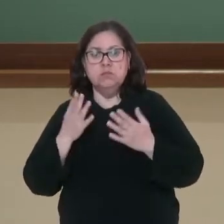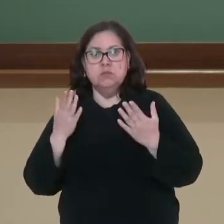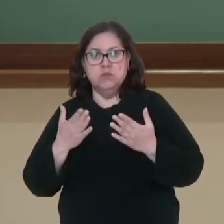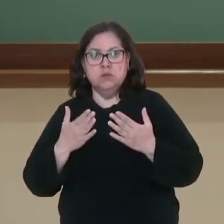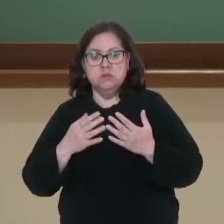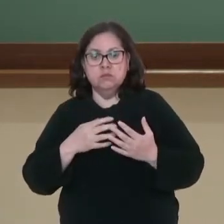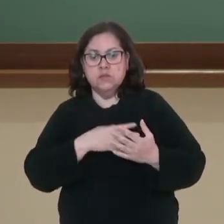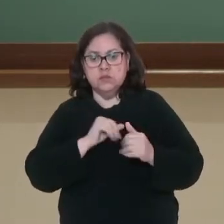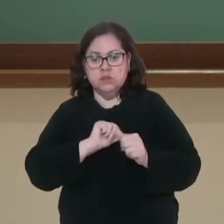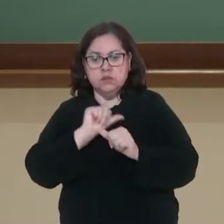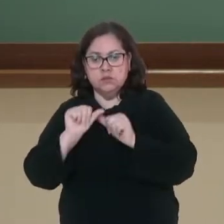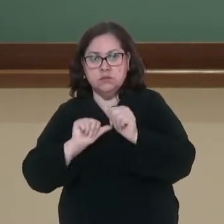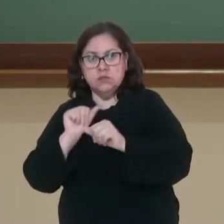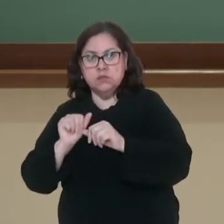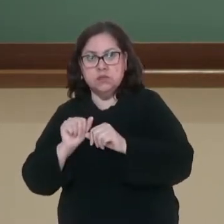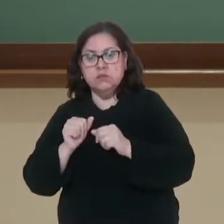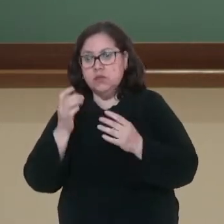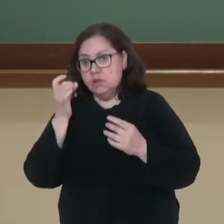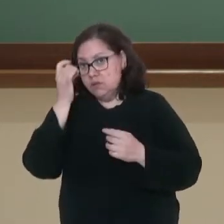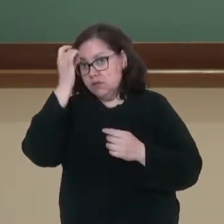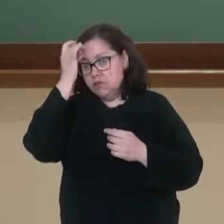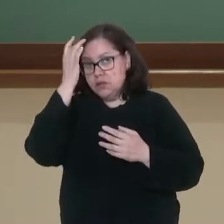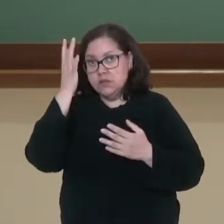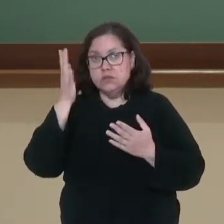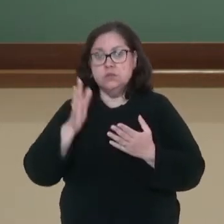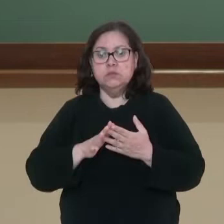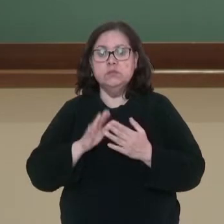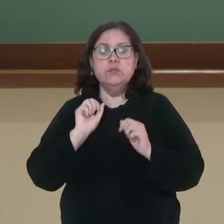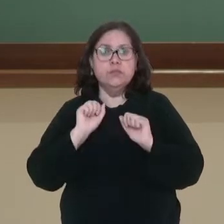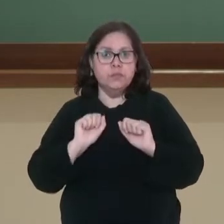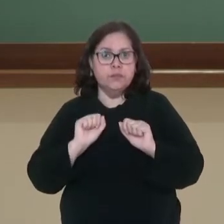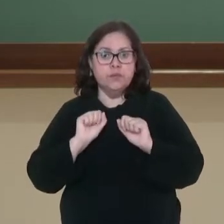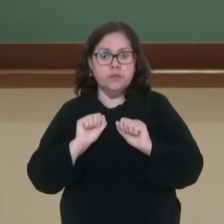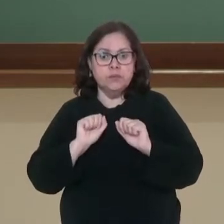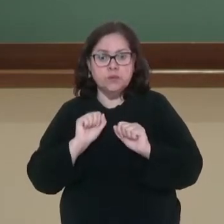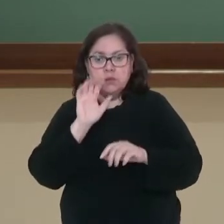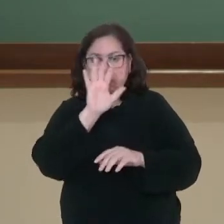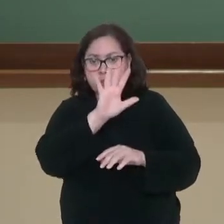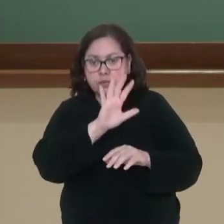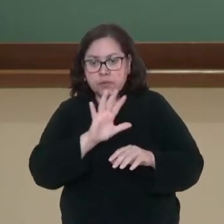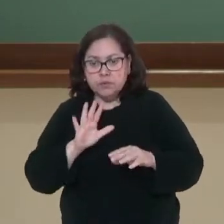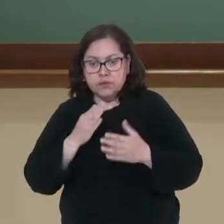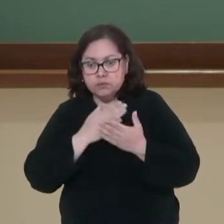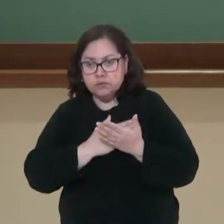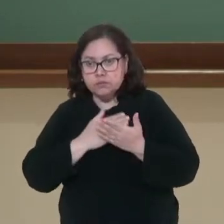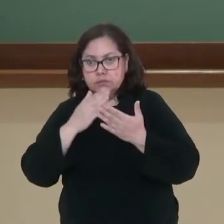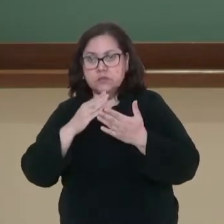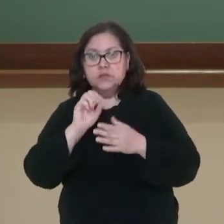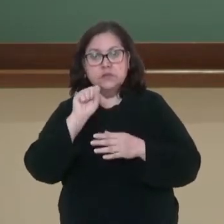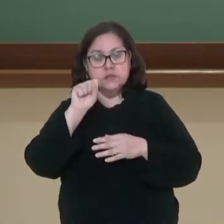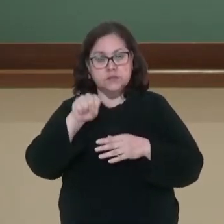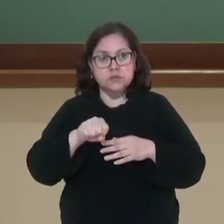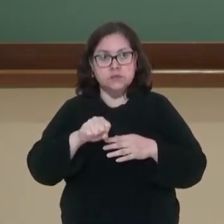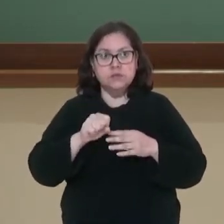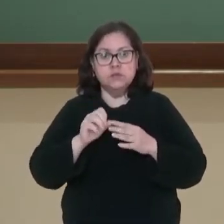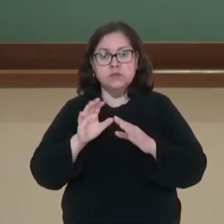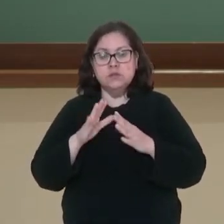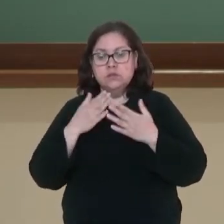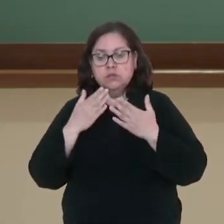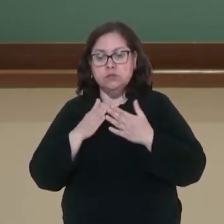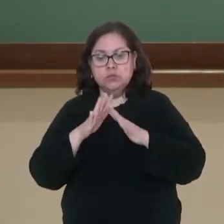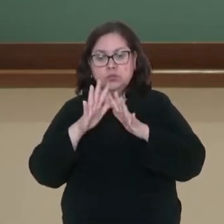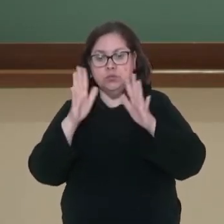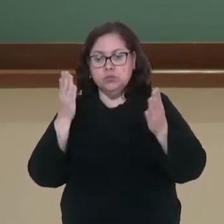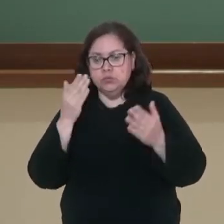essa mutação, e aí a coisa fica mais fácil. Tá? Então é possível fazer um mapeamento genético a partir disso, sim, a partir de